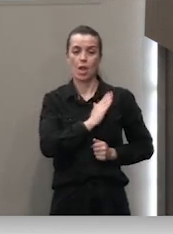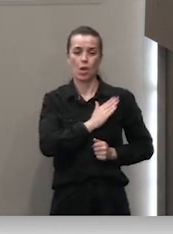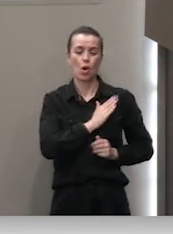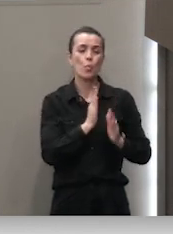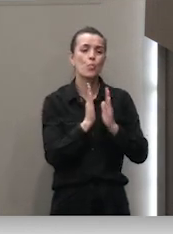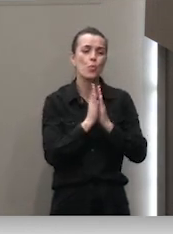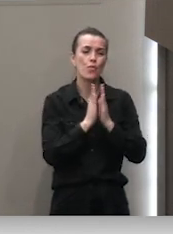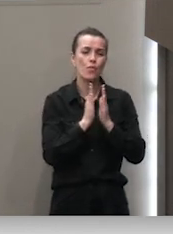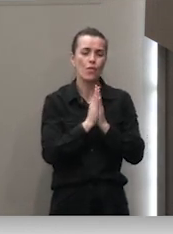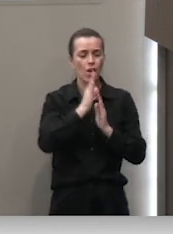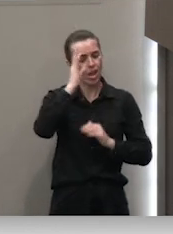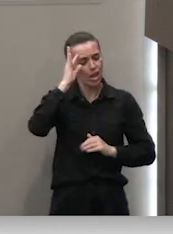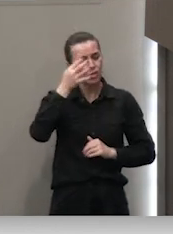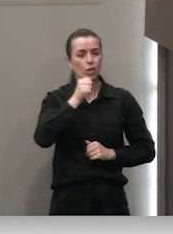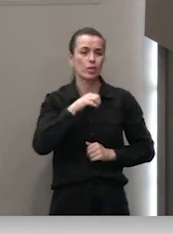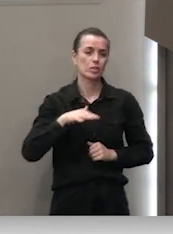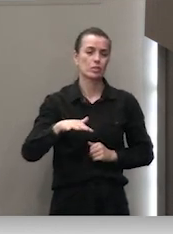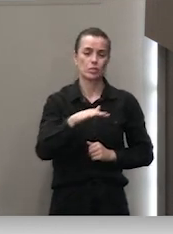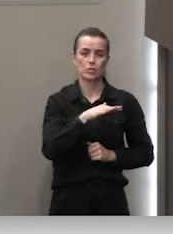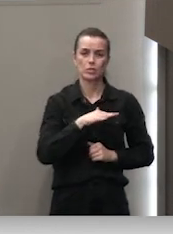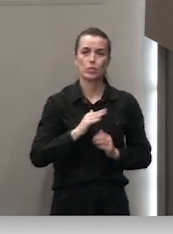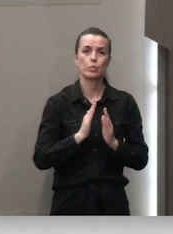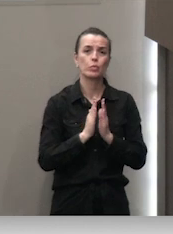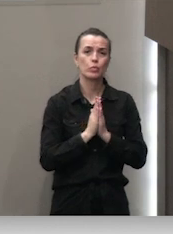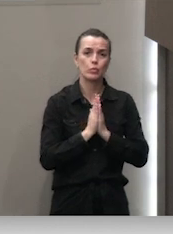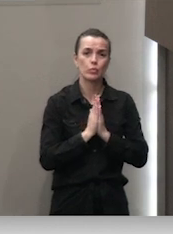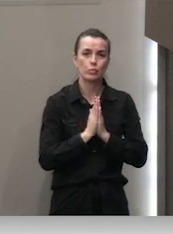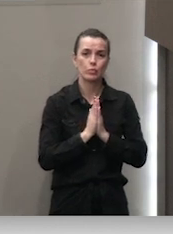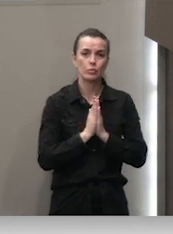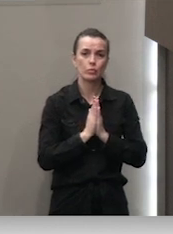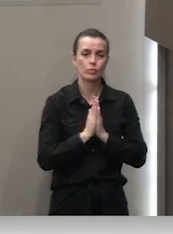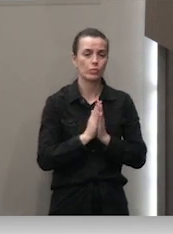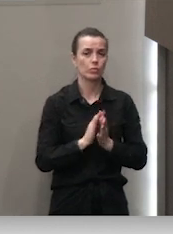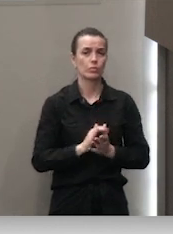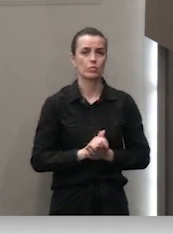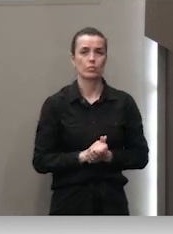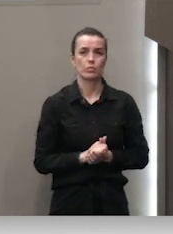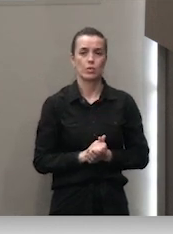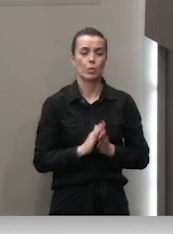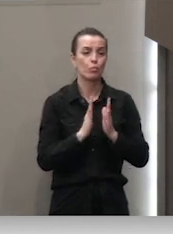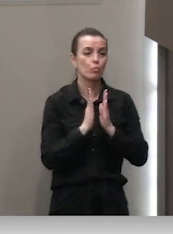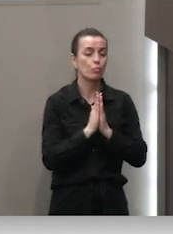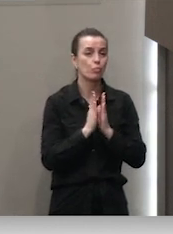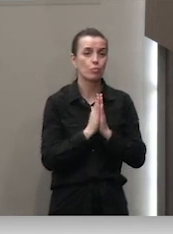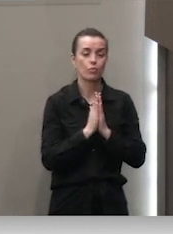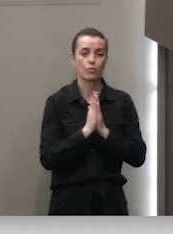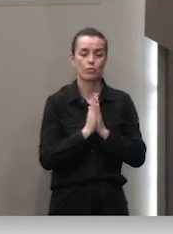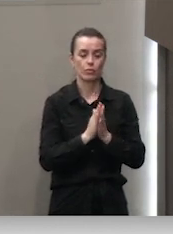Resolve isso aí para mim, faz favor. Pelo amor de Deus, eu te peço.